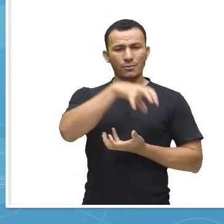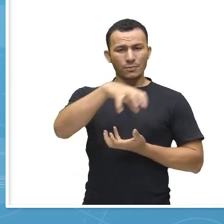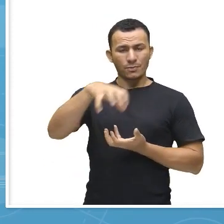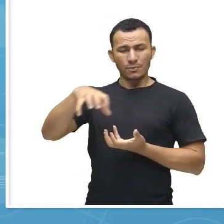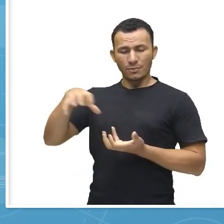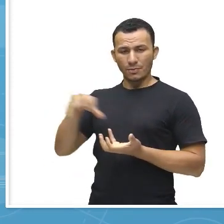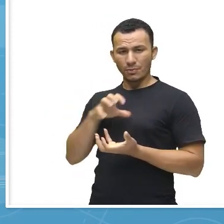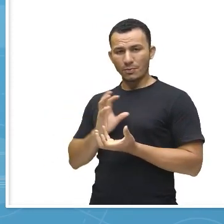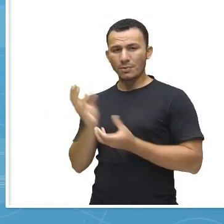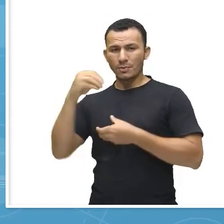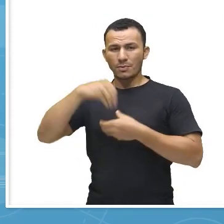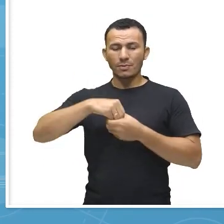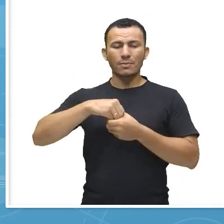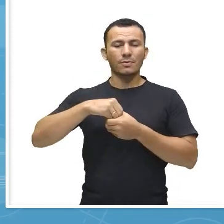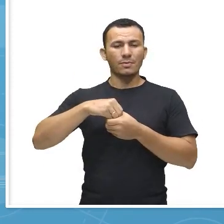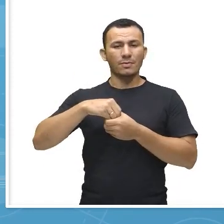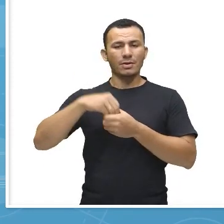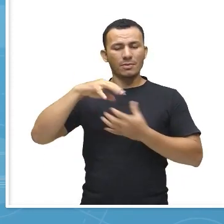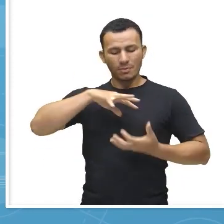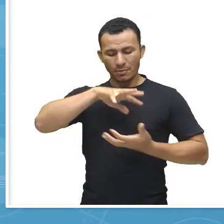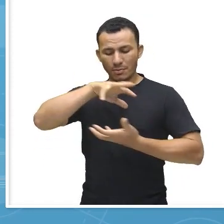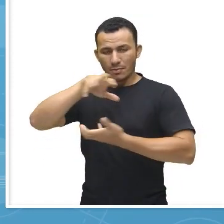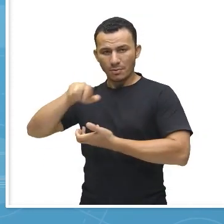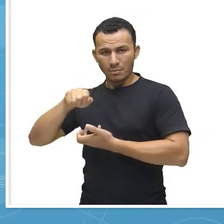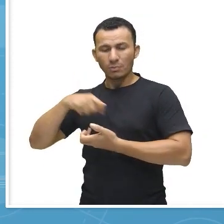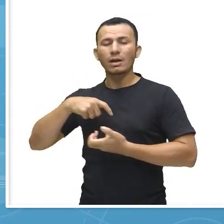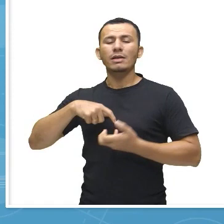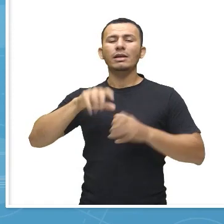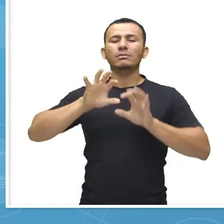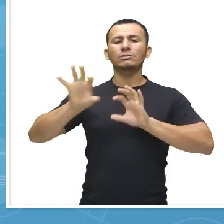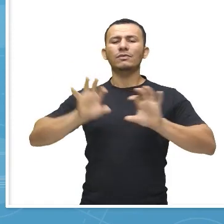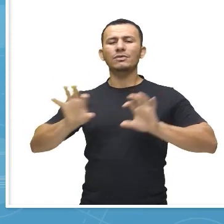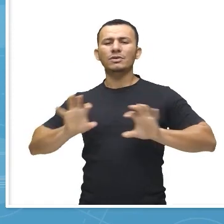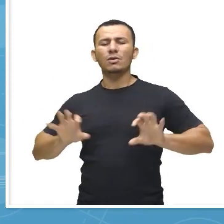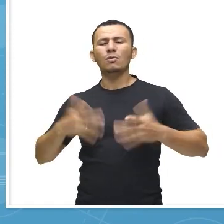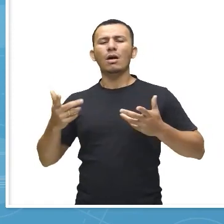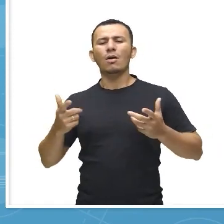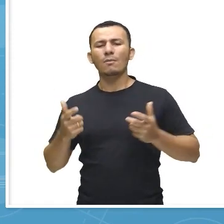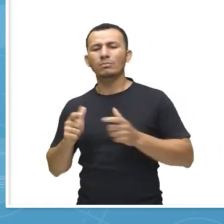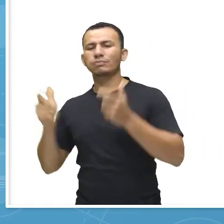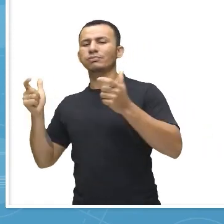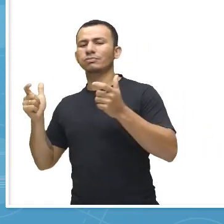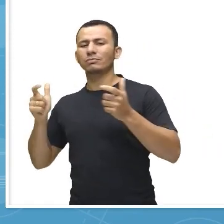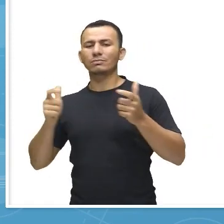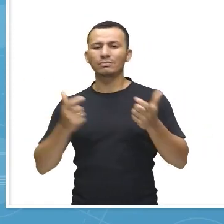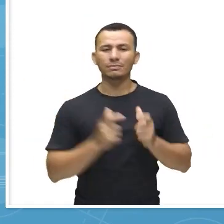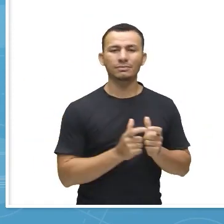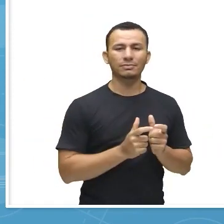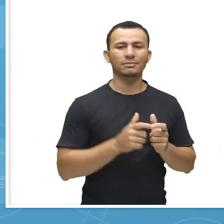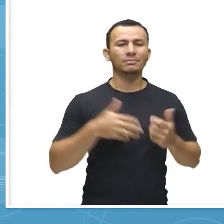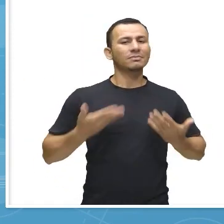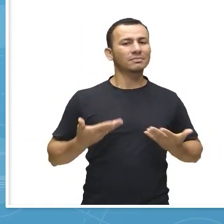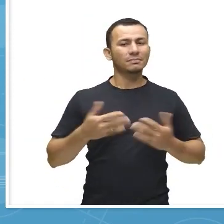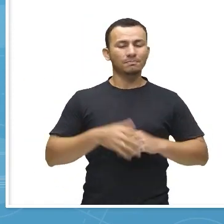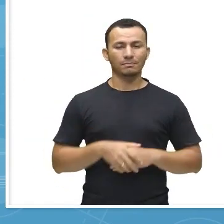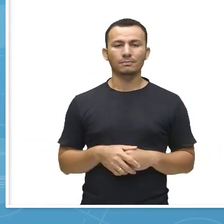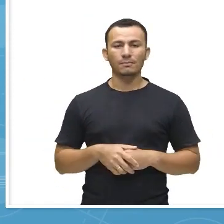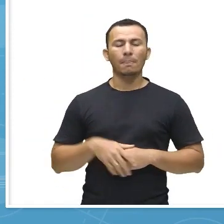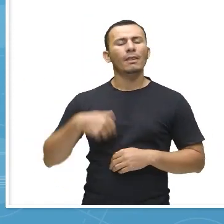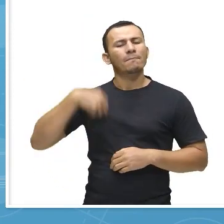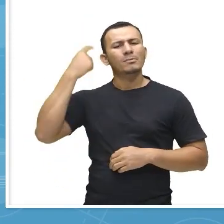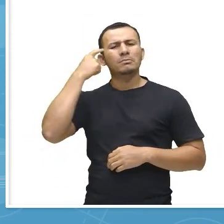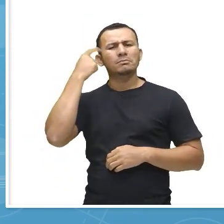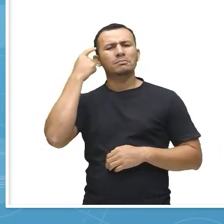parte do nosso planeta e a divisão. Quem é maior? Quem é menor? Só que, será que os nossos continentes sempre